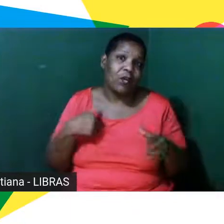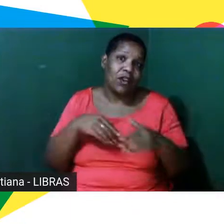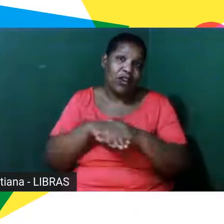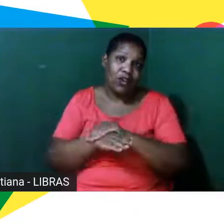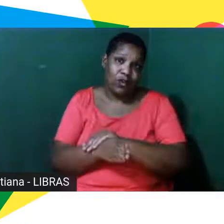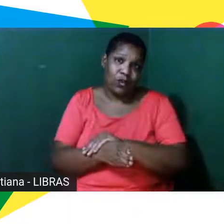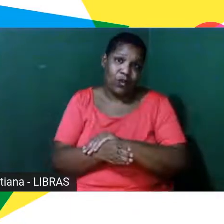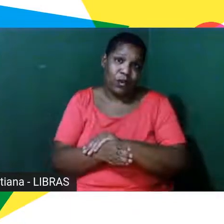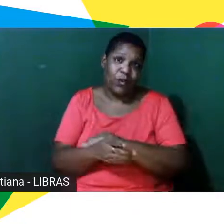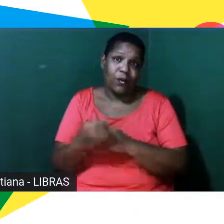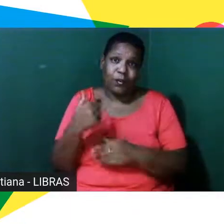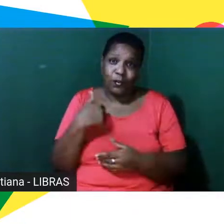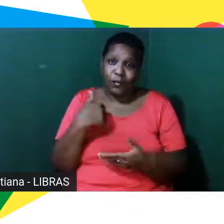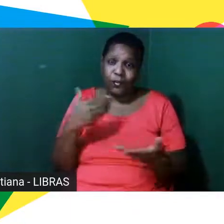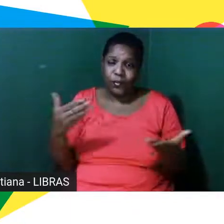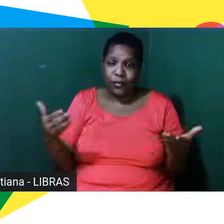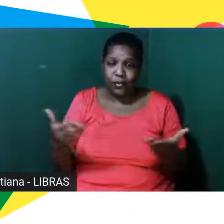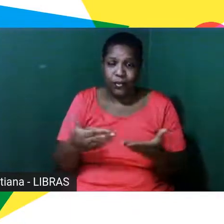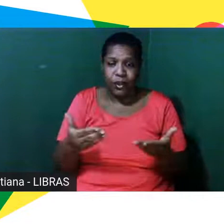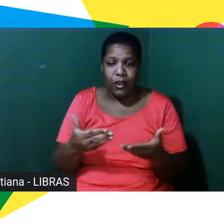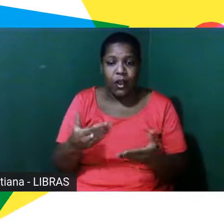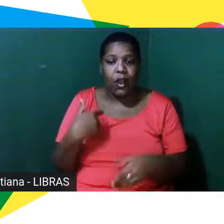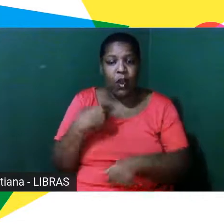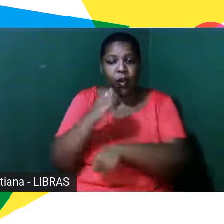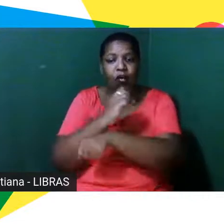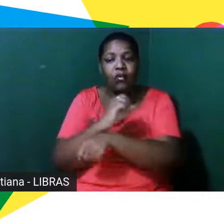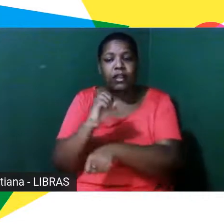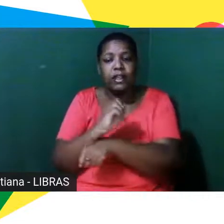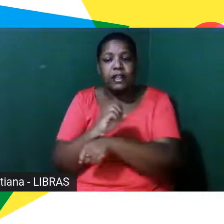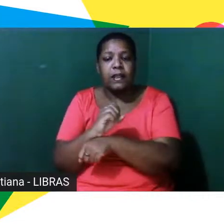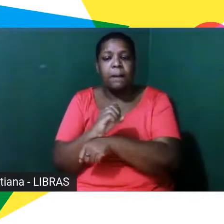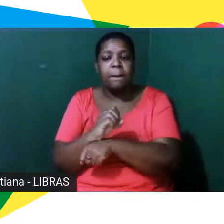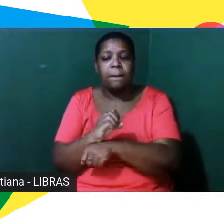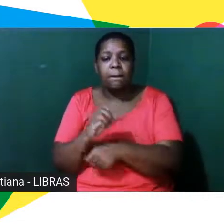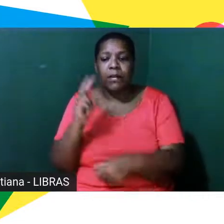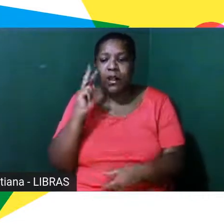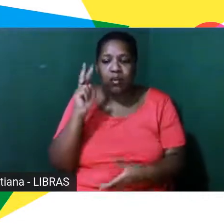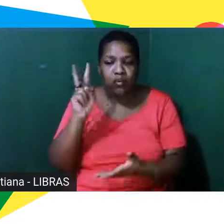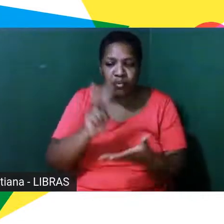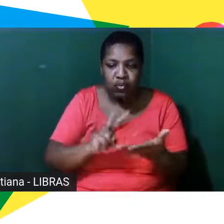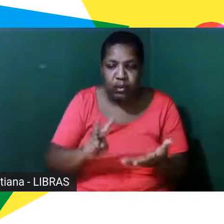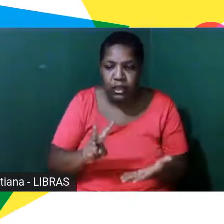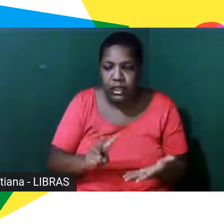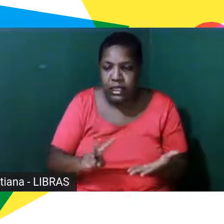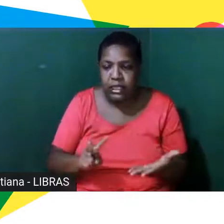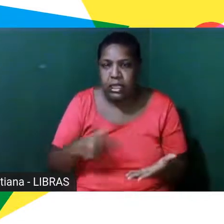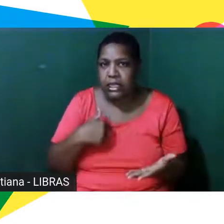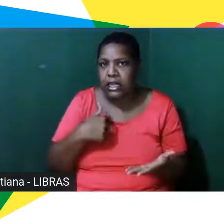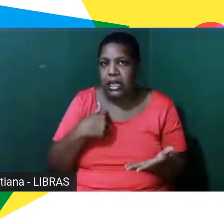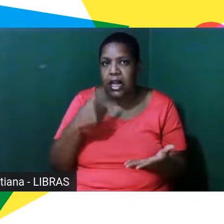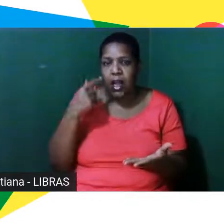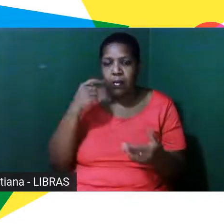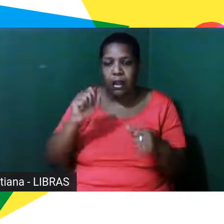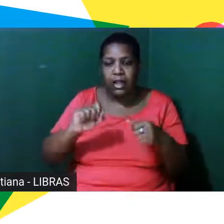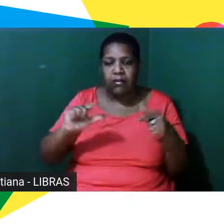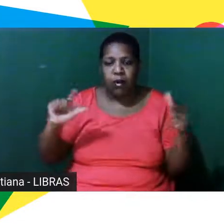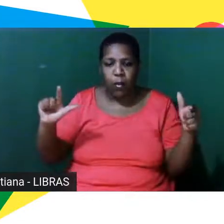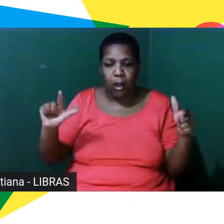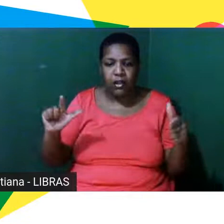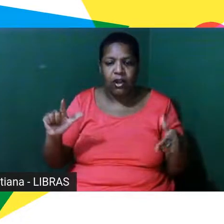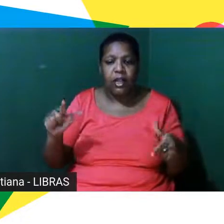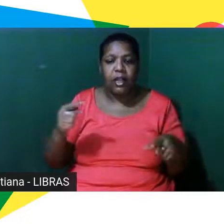agora nesse restinho da oficina eu não li nenhum comentário desculpa porque eu tava com a tela compartilhada